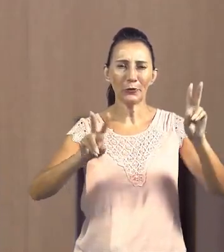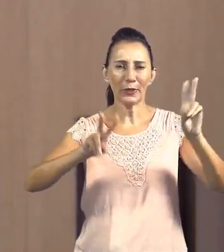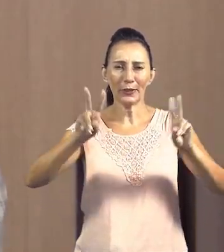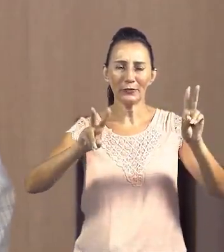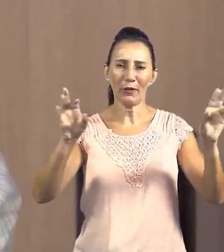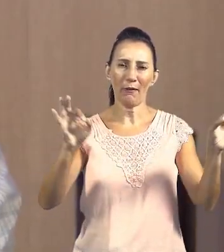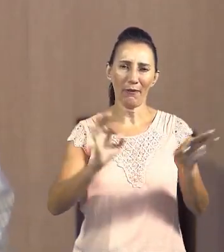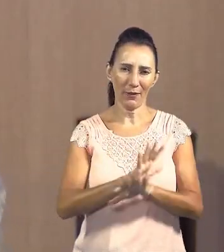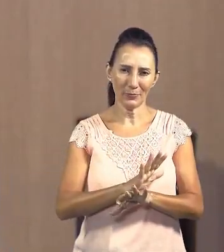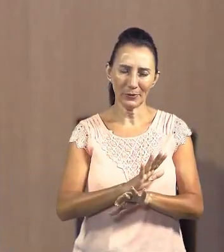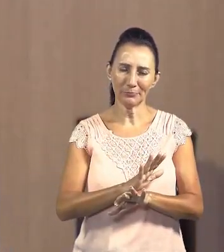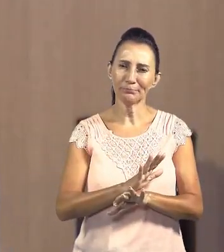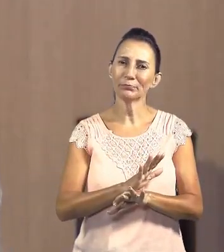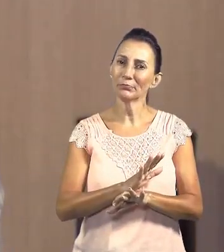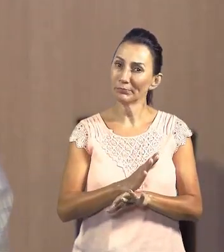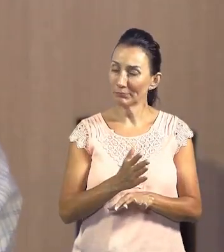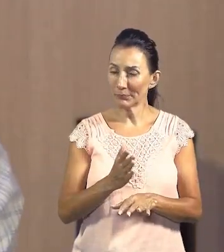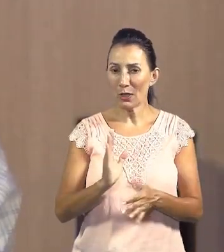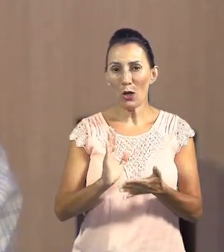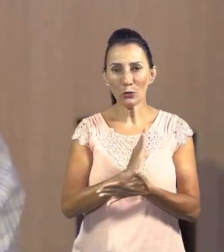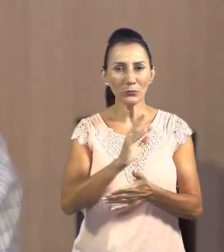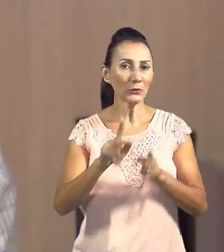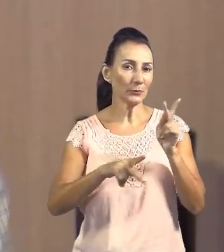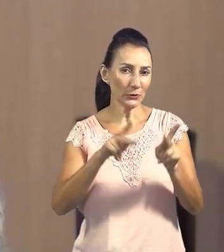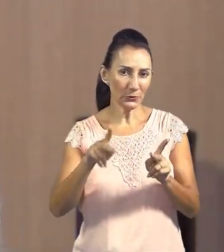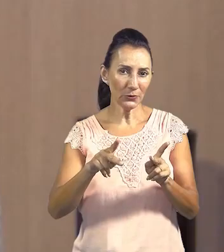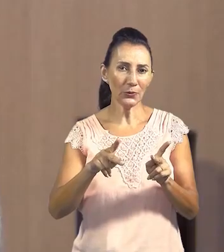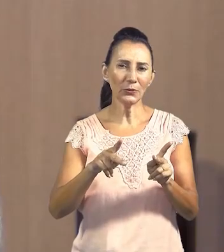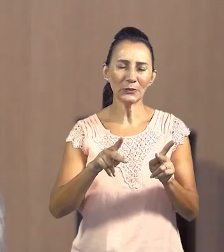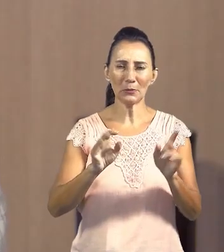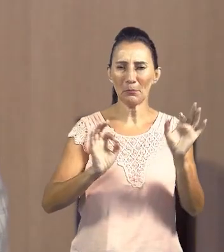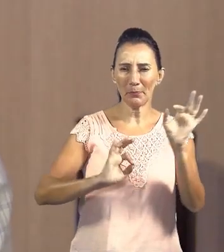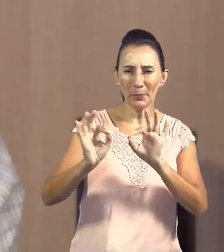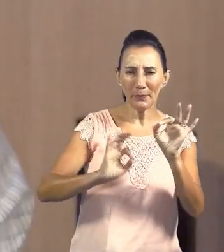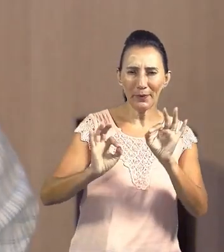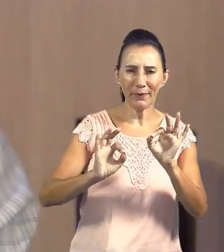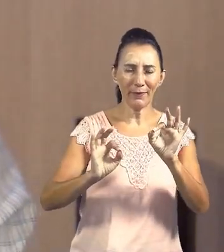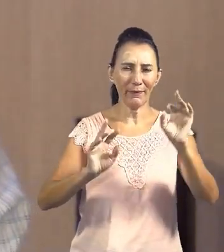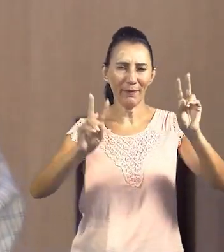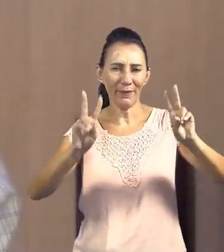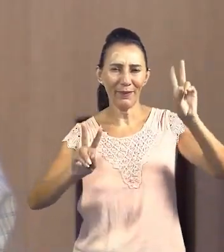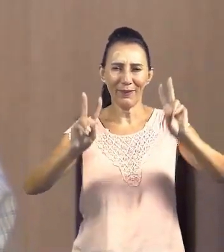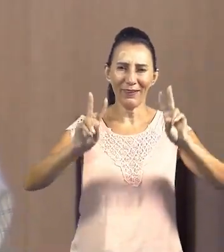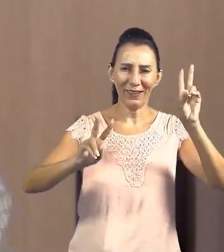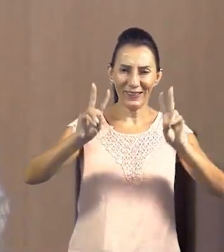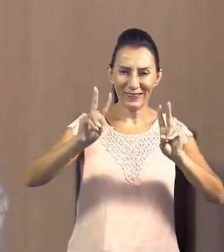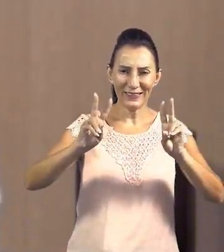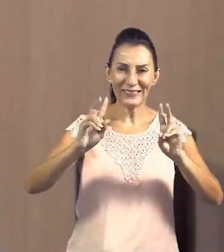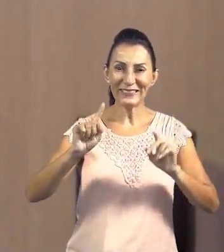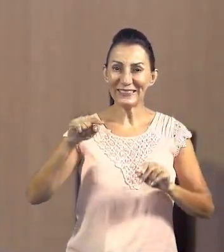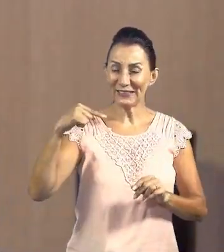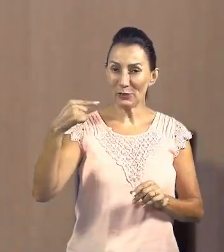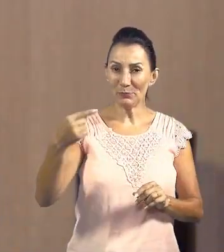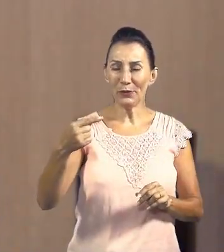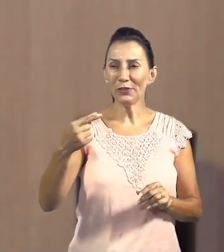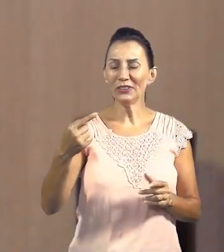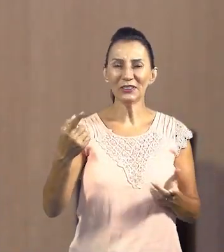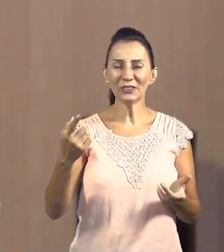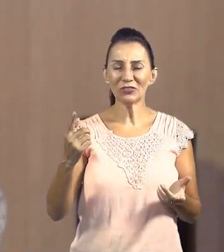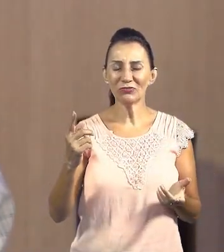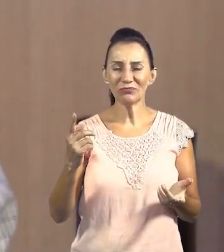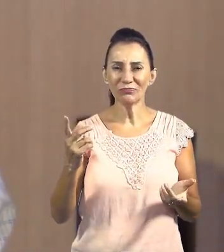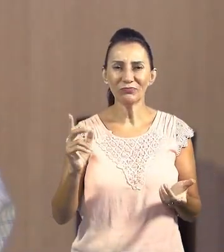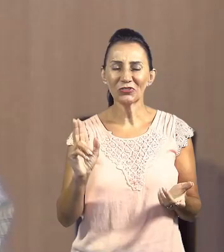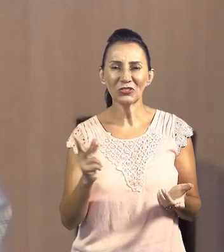fundamento, porque muitas pessoas se preparam para o carnaval e aí param de produzir.